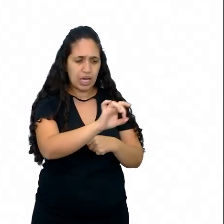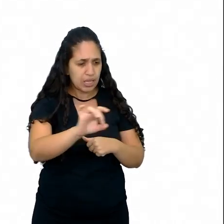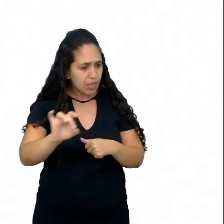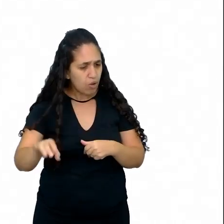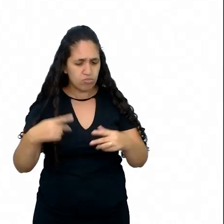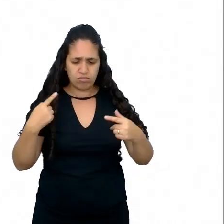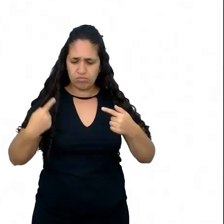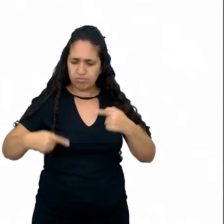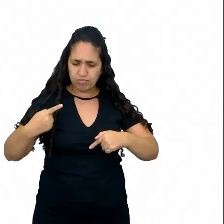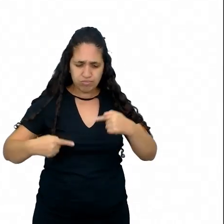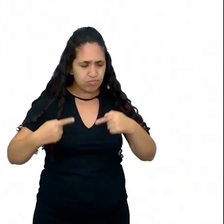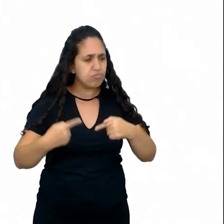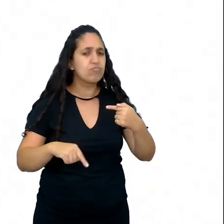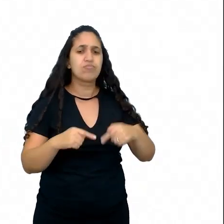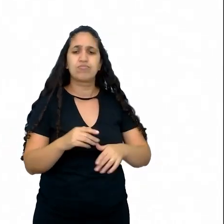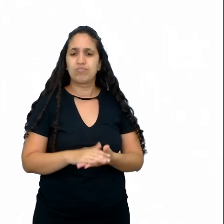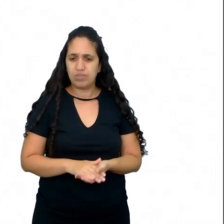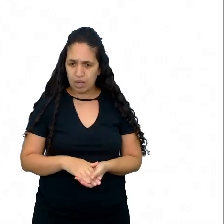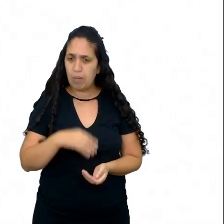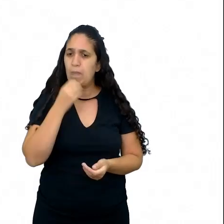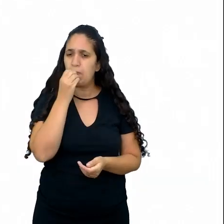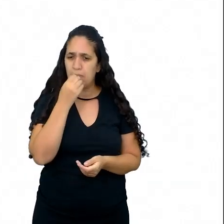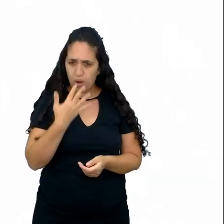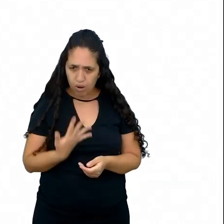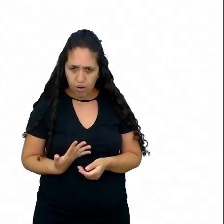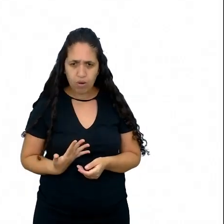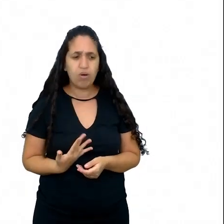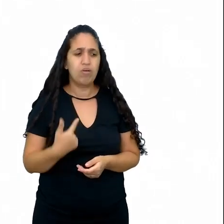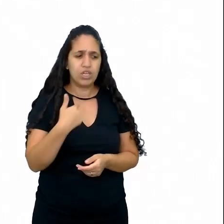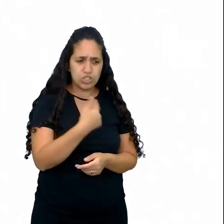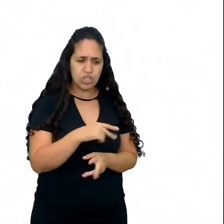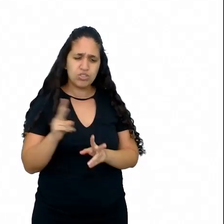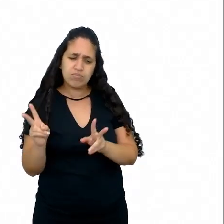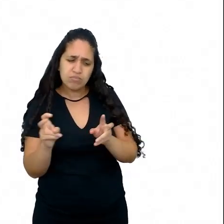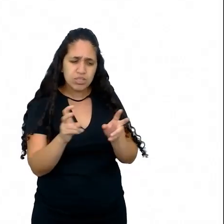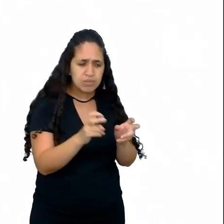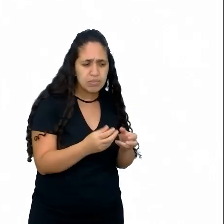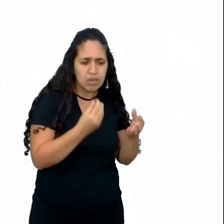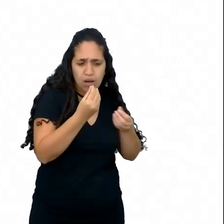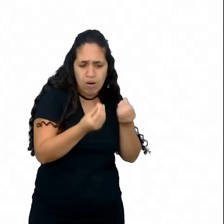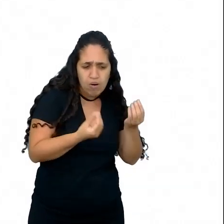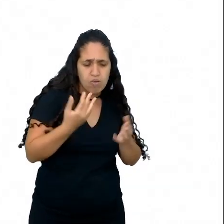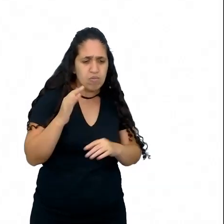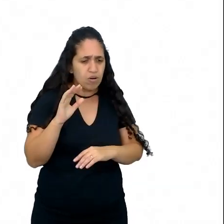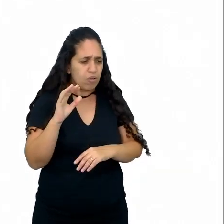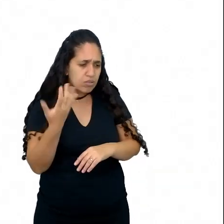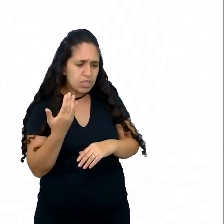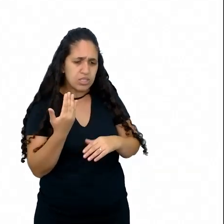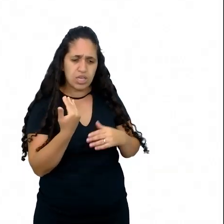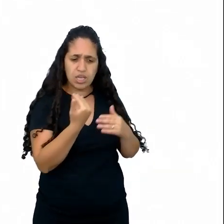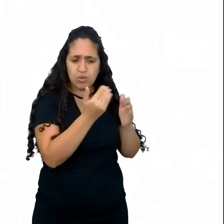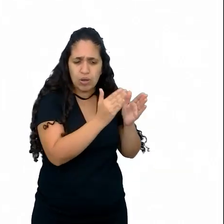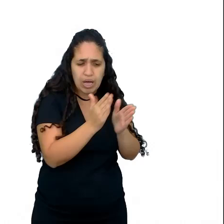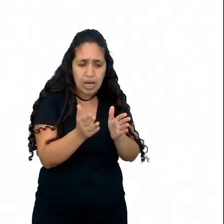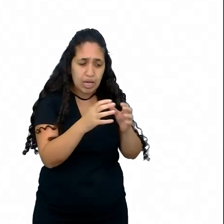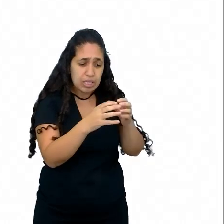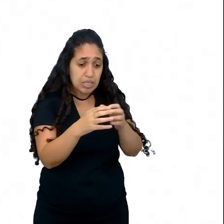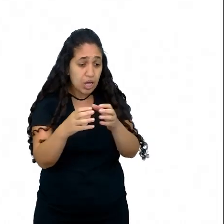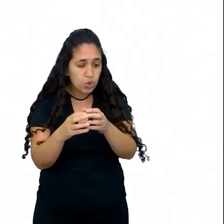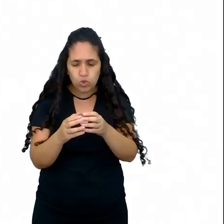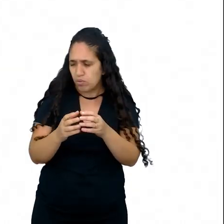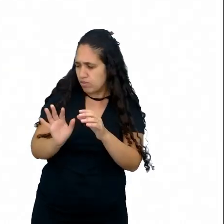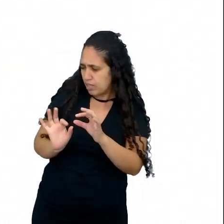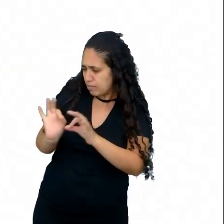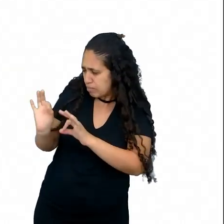acho que vale a pena a gente ter essa ideia de o que está acontecendo, como que funciona, ou seja, cada grupo corrigindo os detalhes de